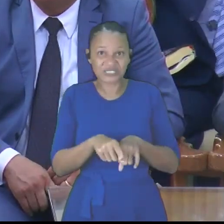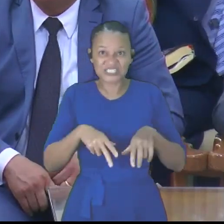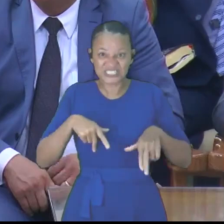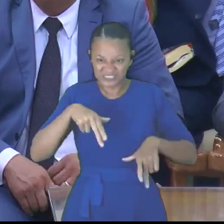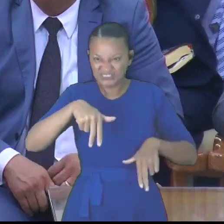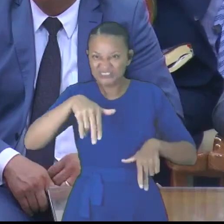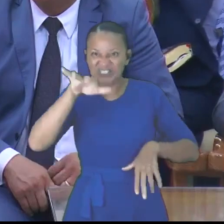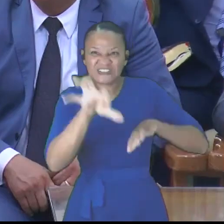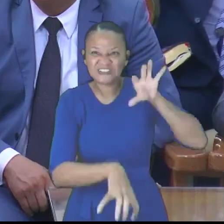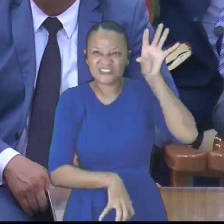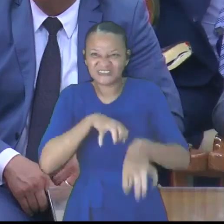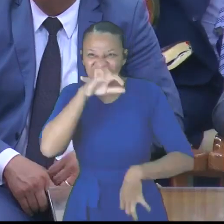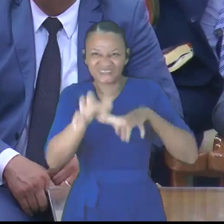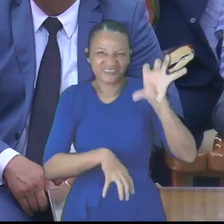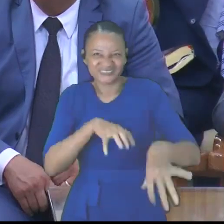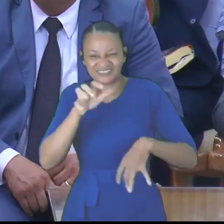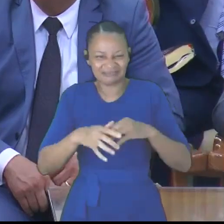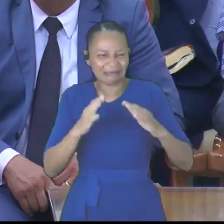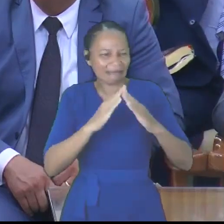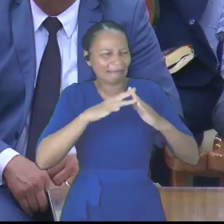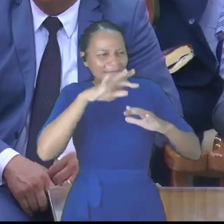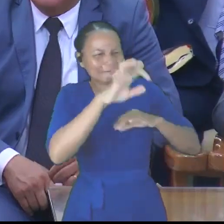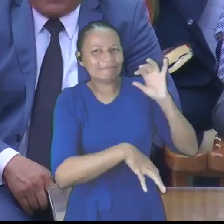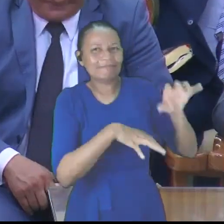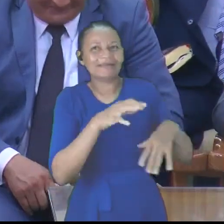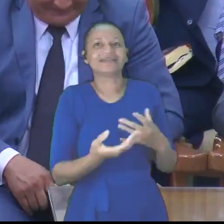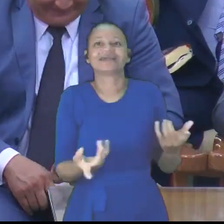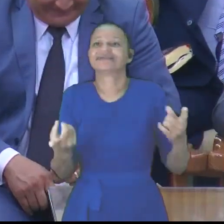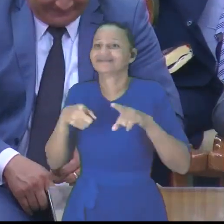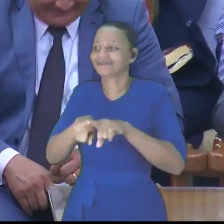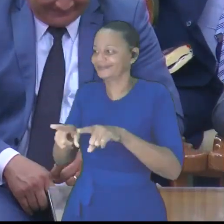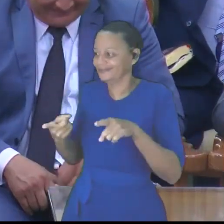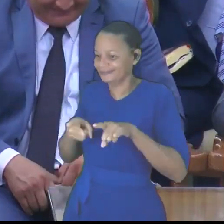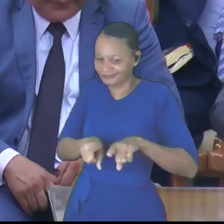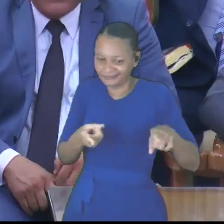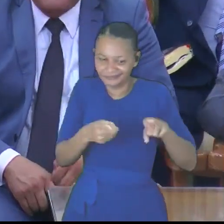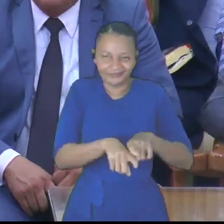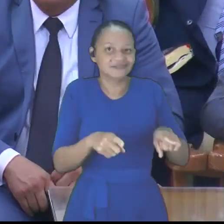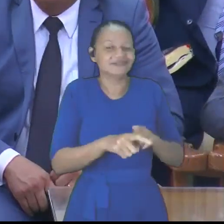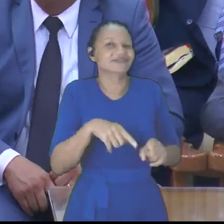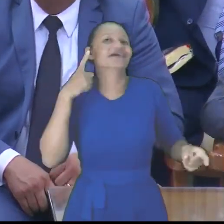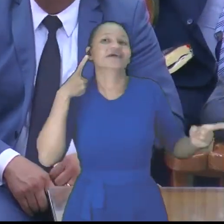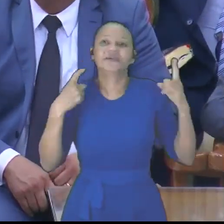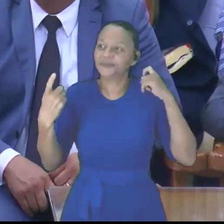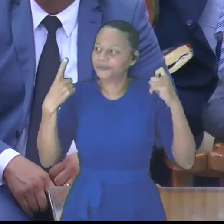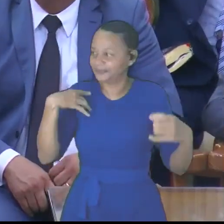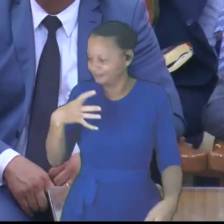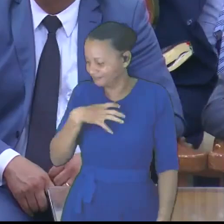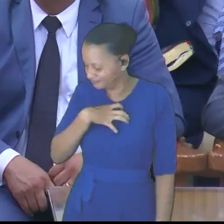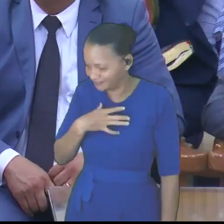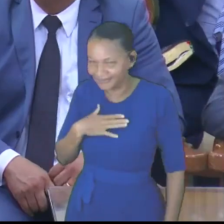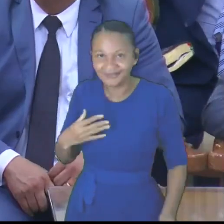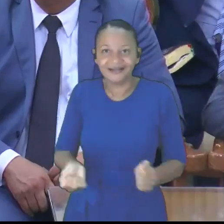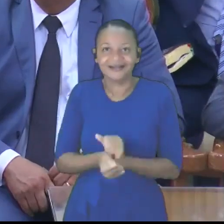azunhando. Glória a Jesus. Meu irmão, do jeito que tem gente amancebado no mundo, vai ser uma zoada infeliz. Glória a Deus.